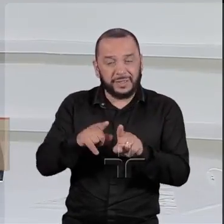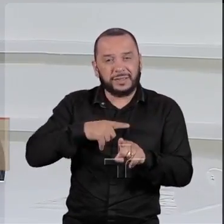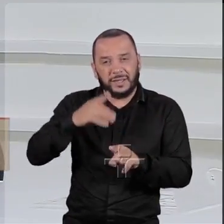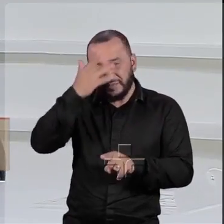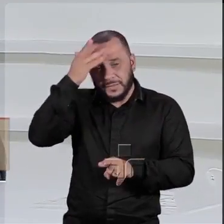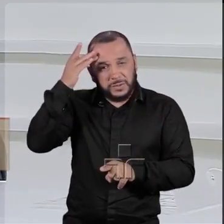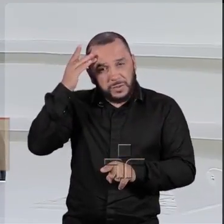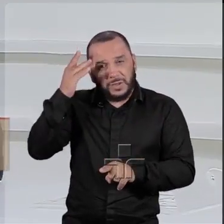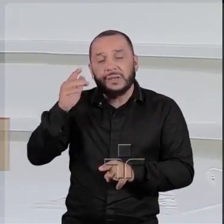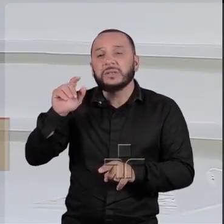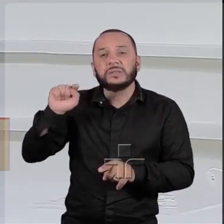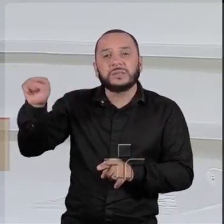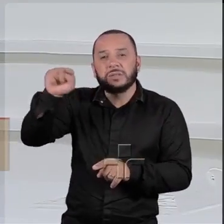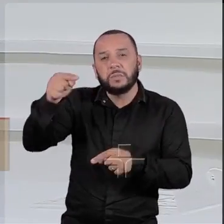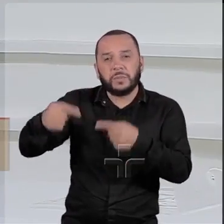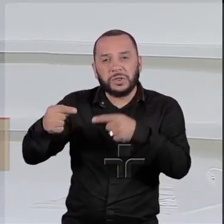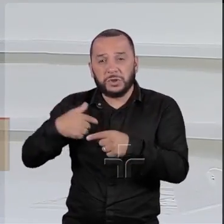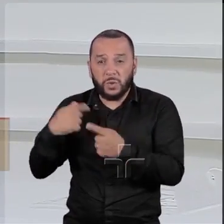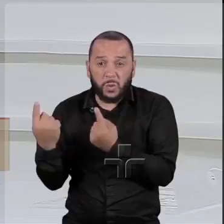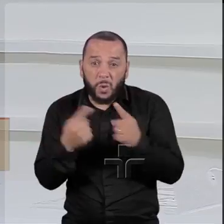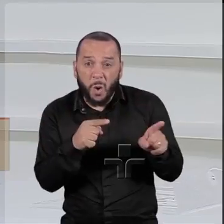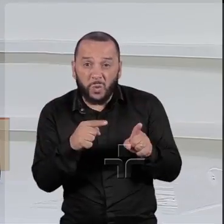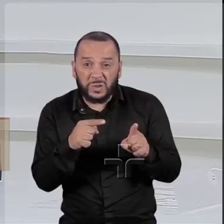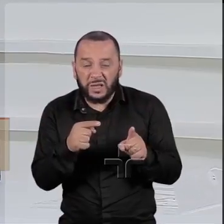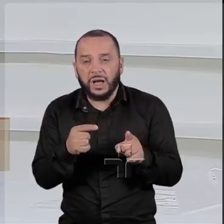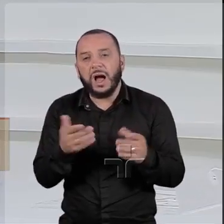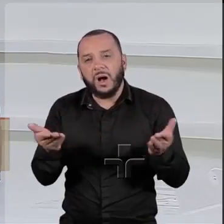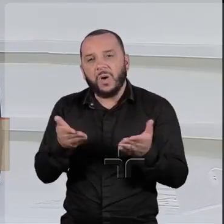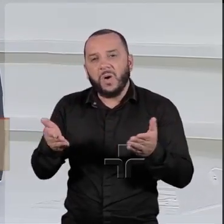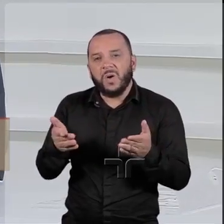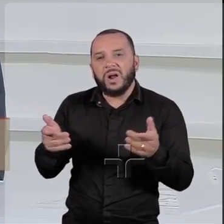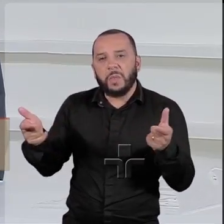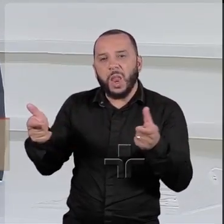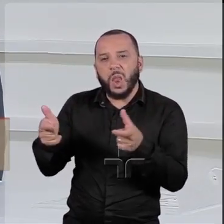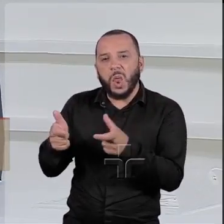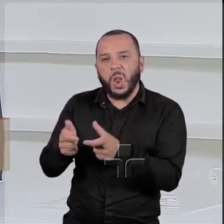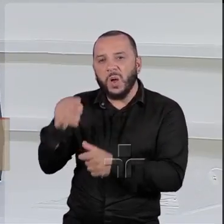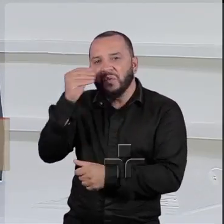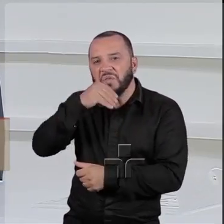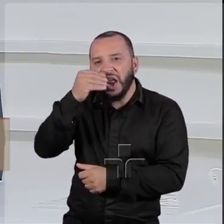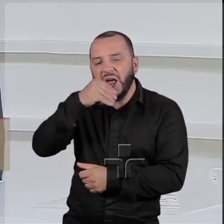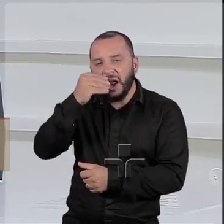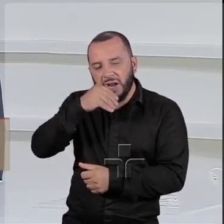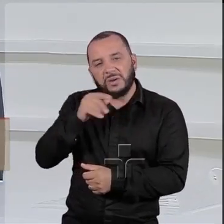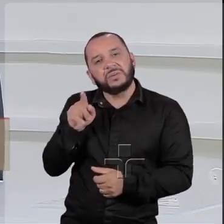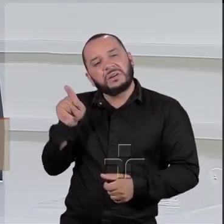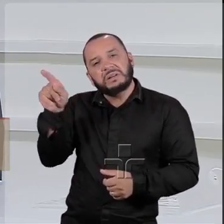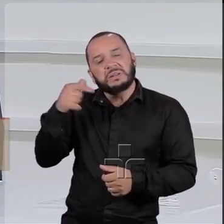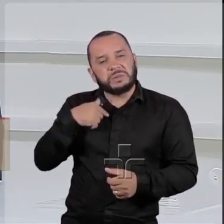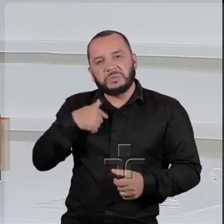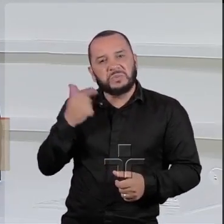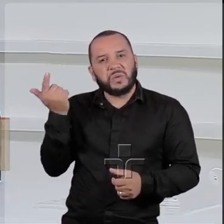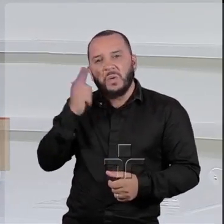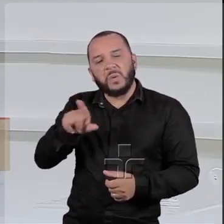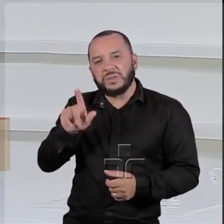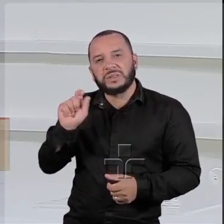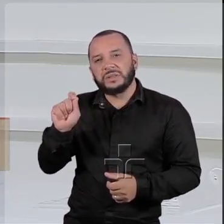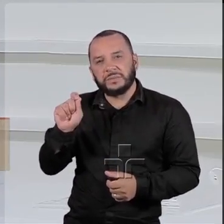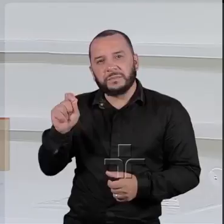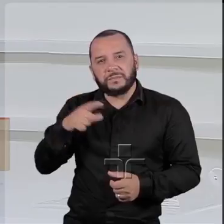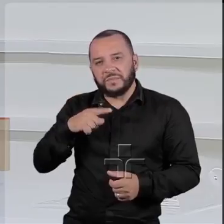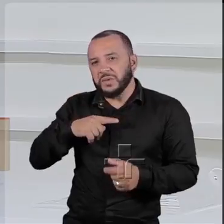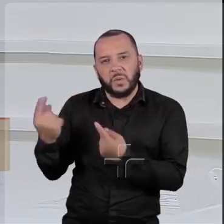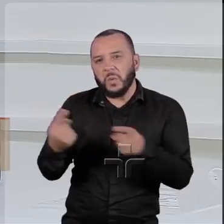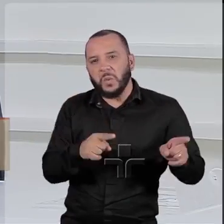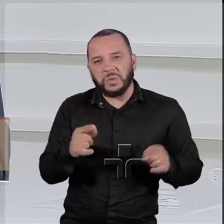contra, também está mais enfraquecida e, portanto, provavelmente não terá a mesma condição de fazer a